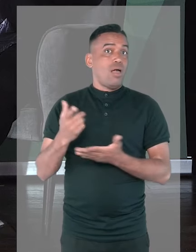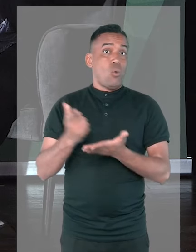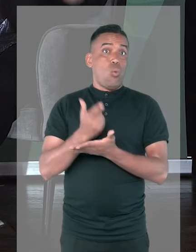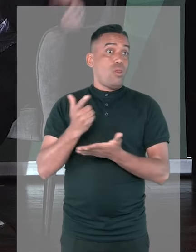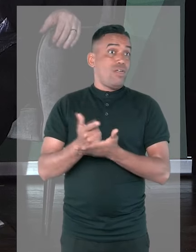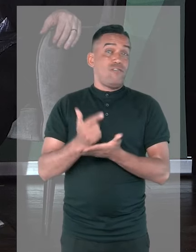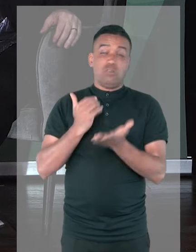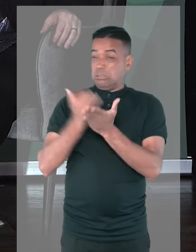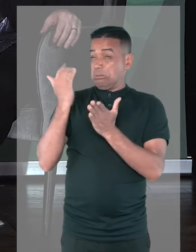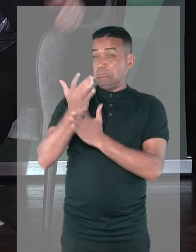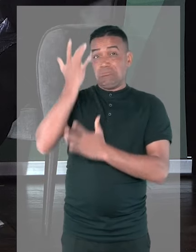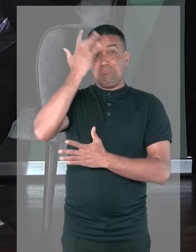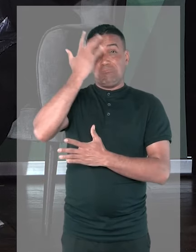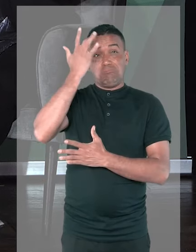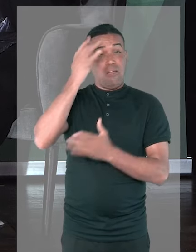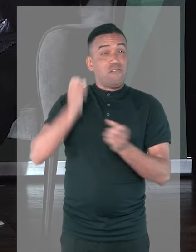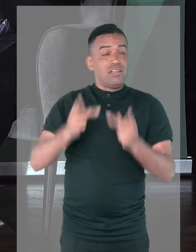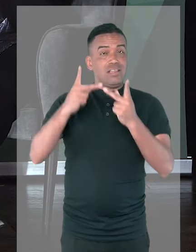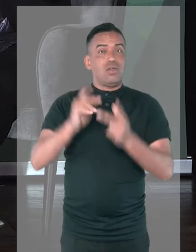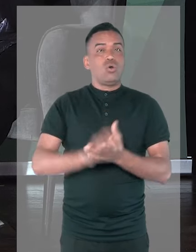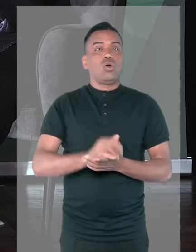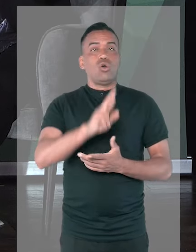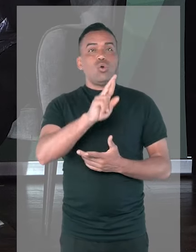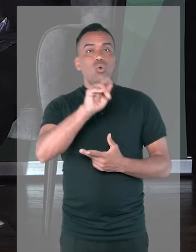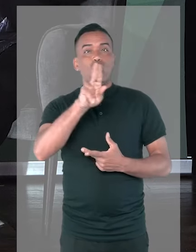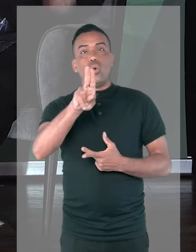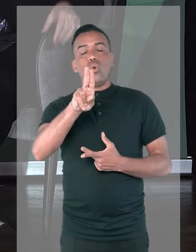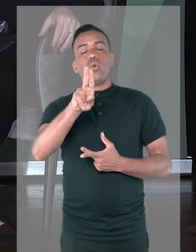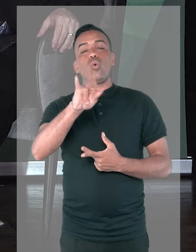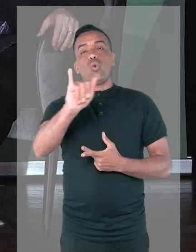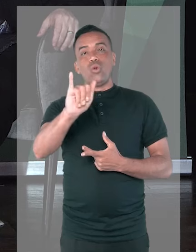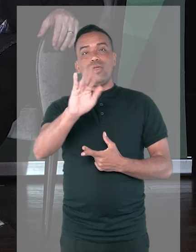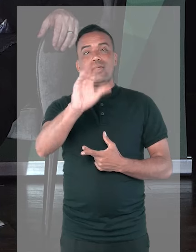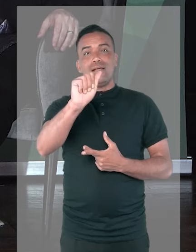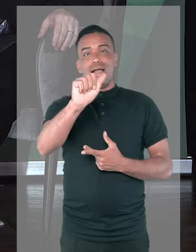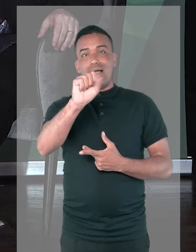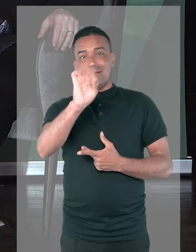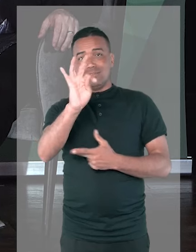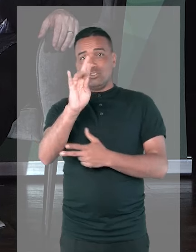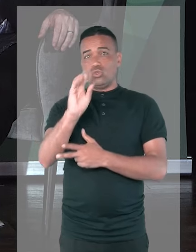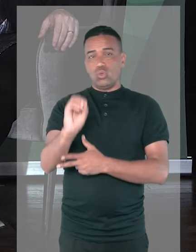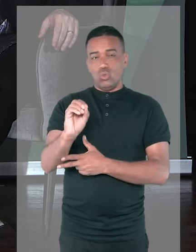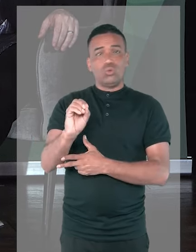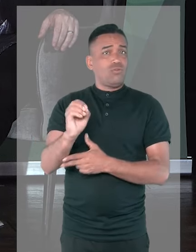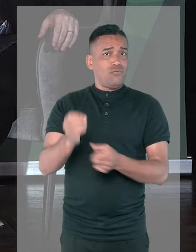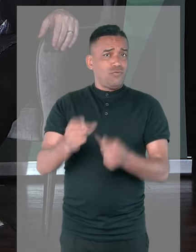havia vários que venderam assim, os livros do Rui Castro, de não ficção e tudo mais, né?